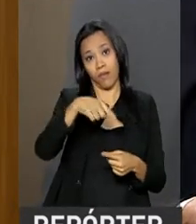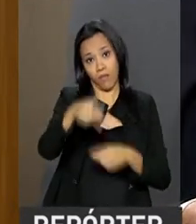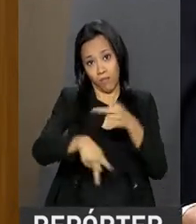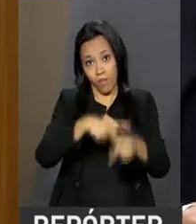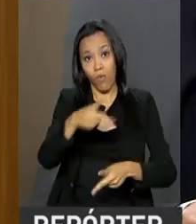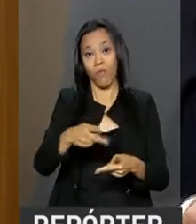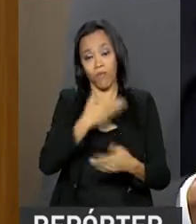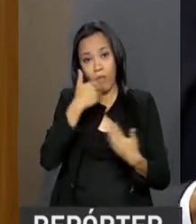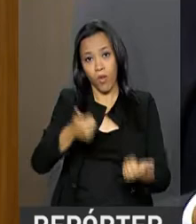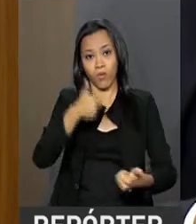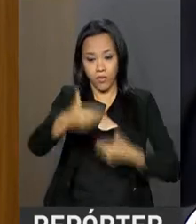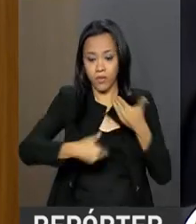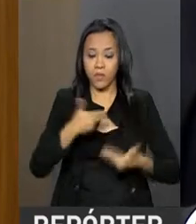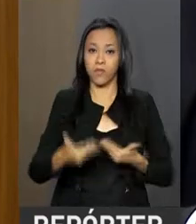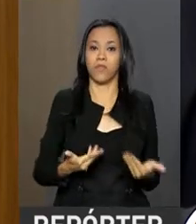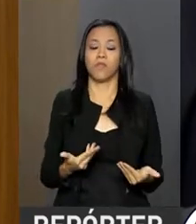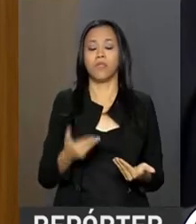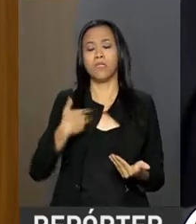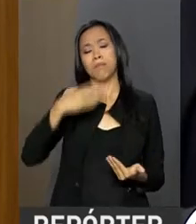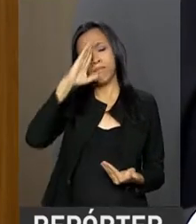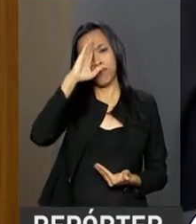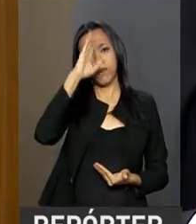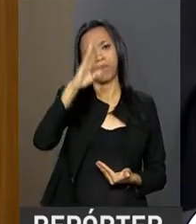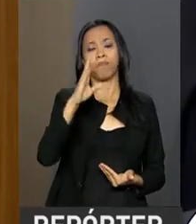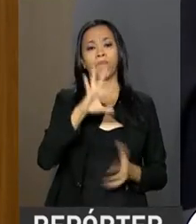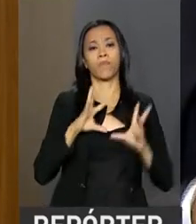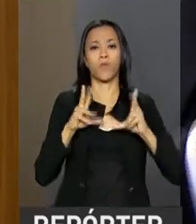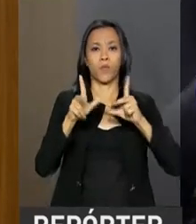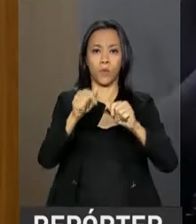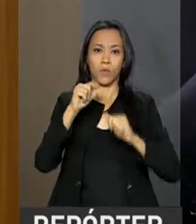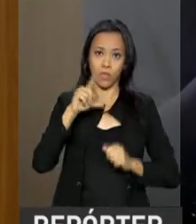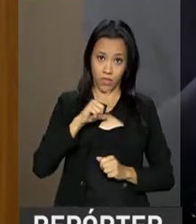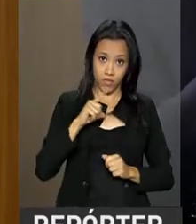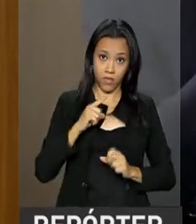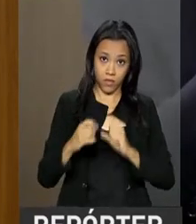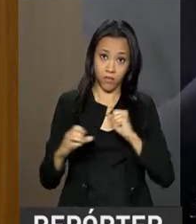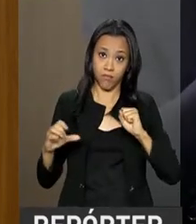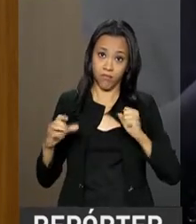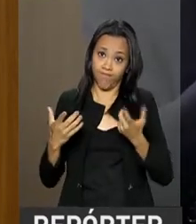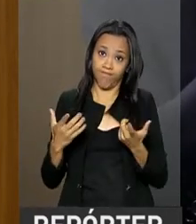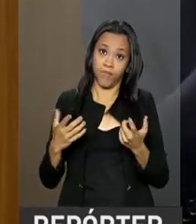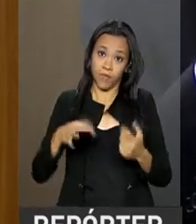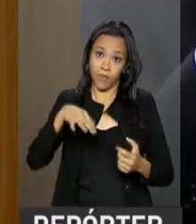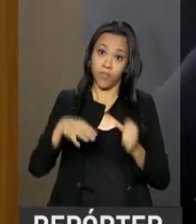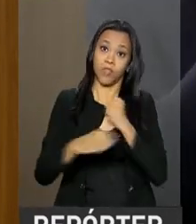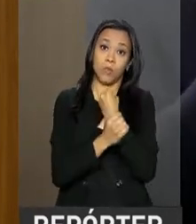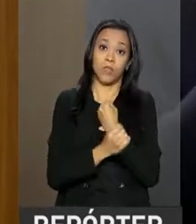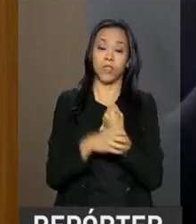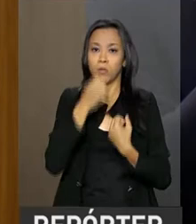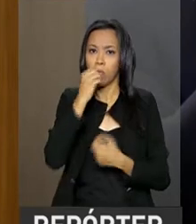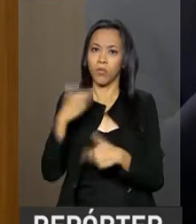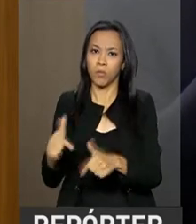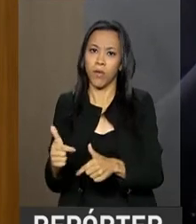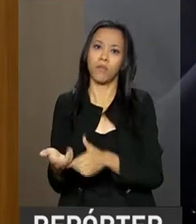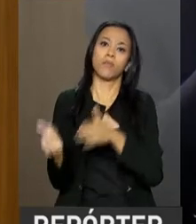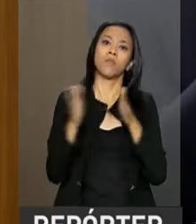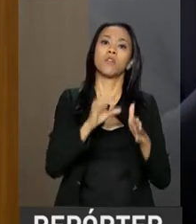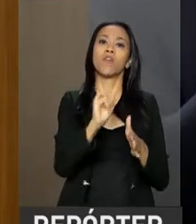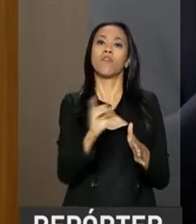melhores serviços e, principalmente, que todos tenham garantia. Primeiro, tem um bom emprego. Segundo, a inflação é